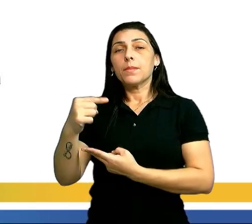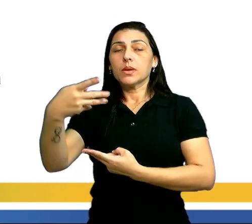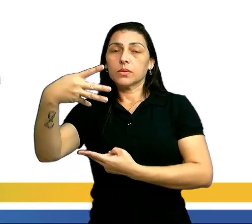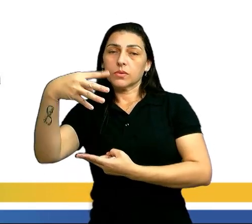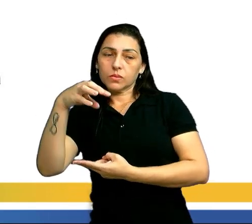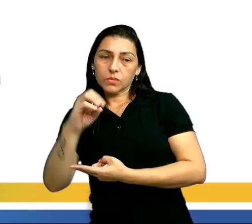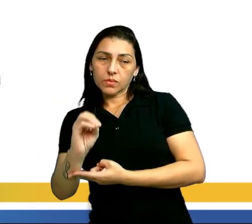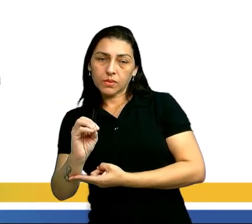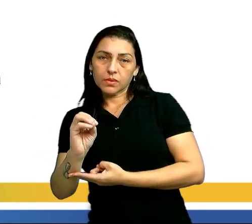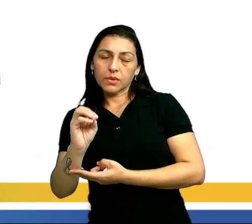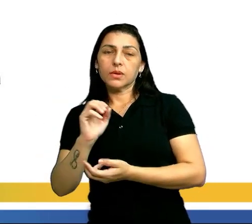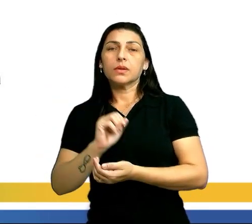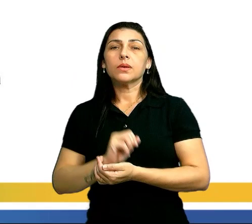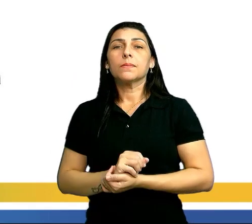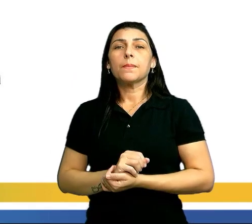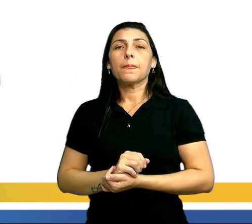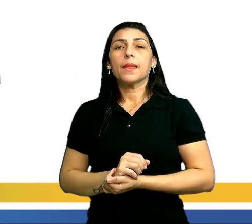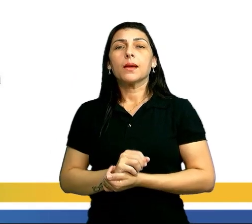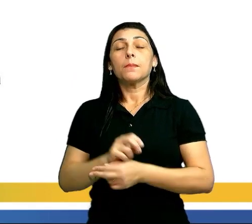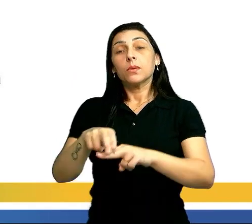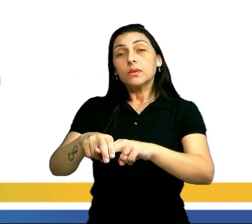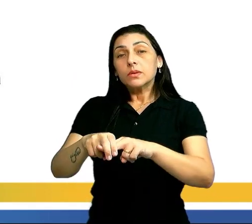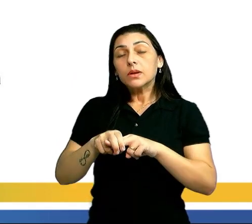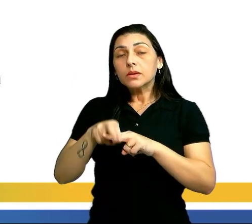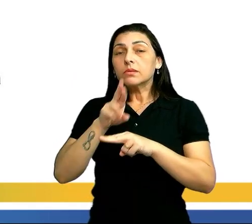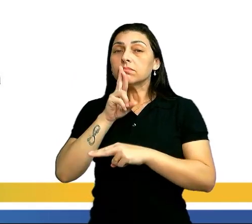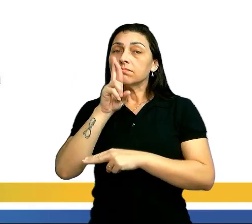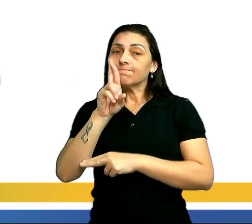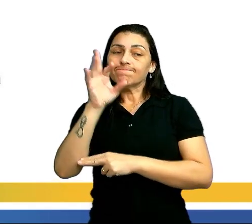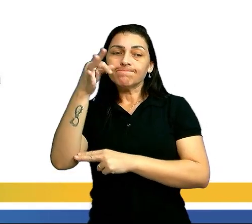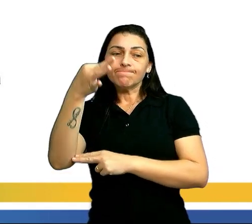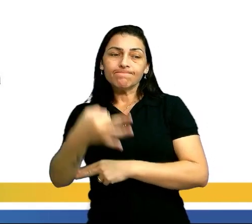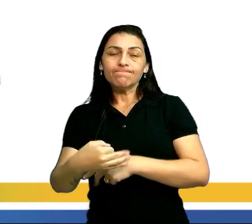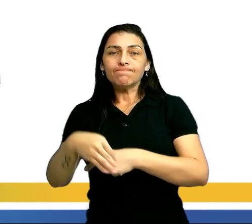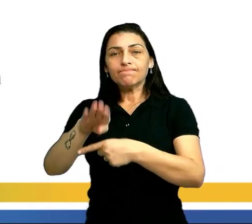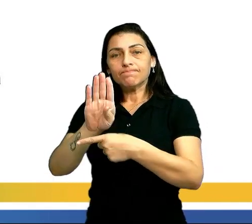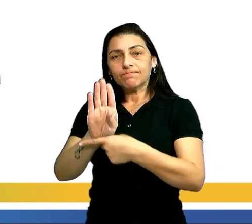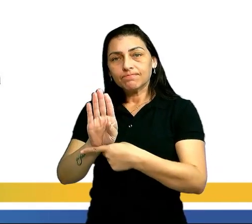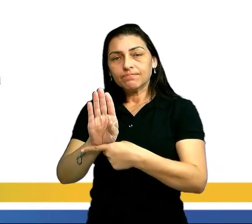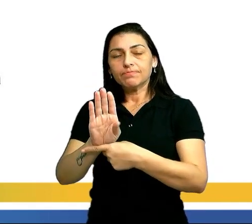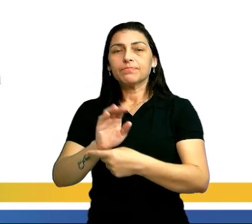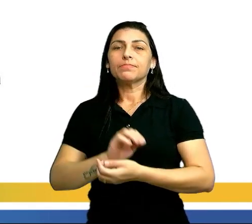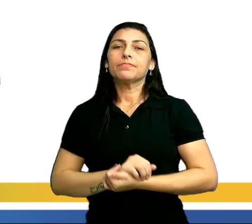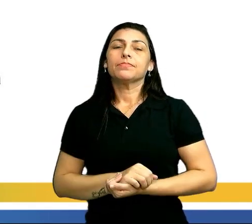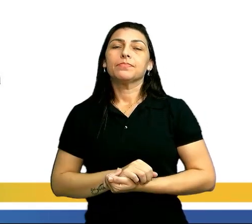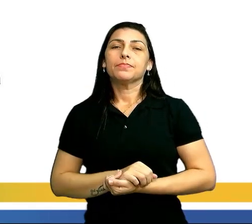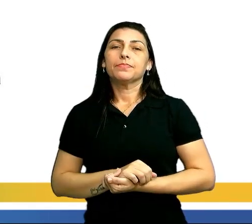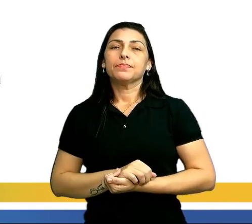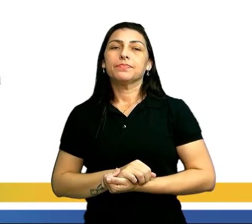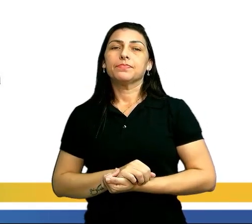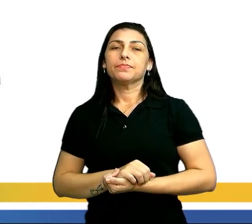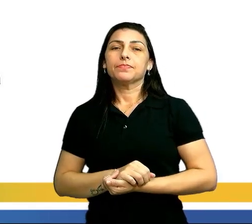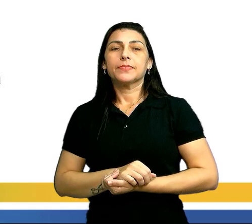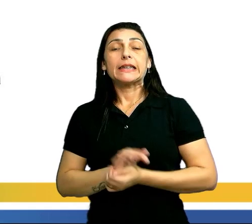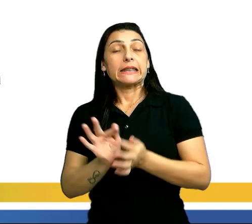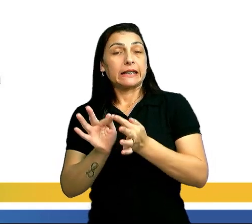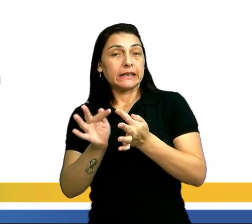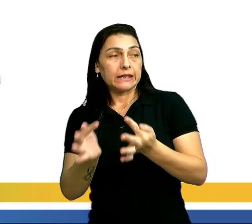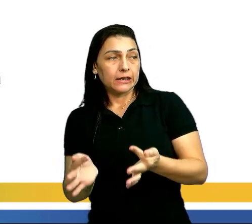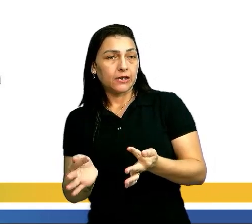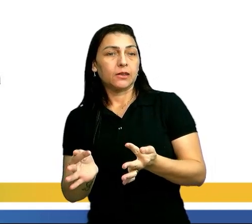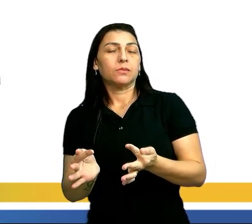igual a menos 40. Portanto, a alternativa correta é a alternativa B. Uma questão bastante